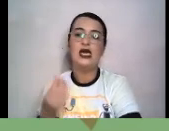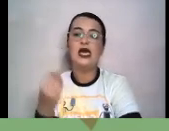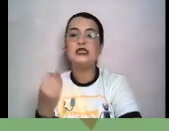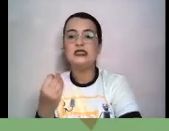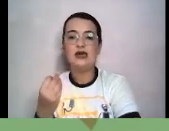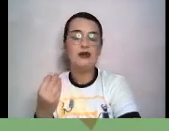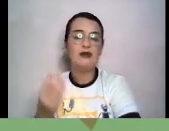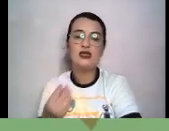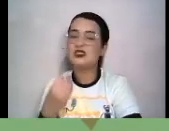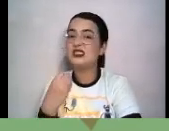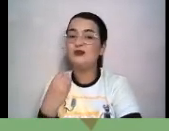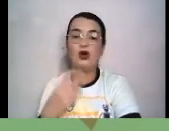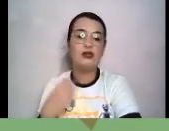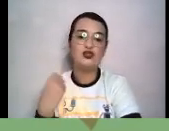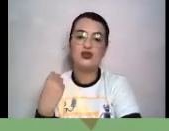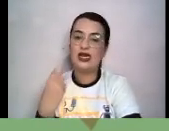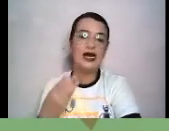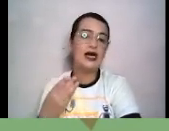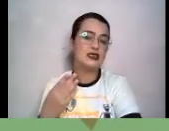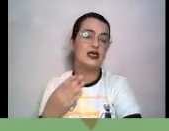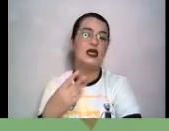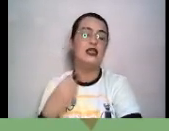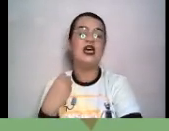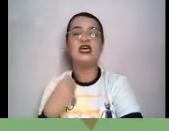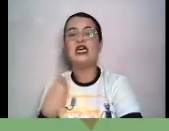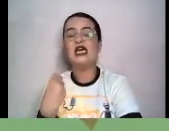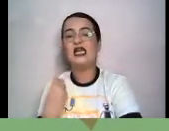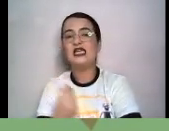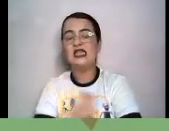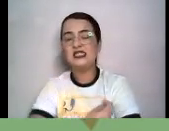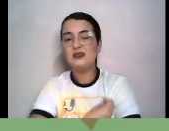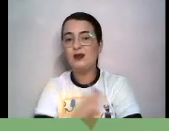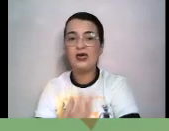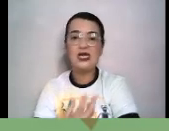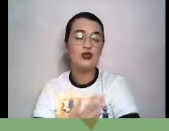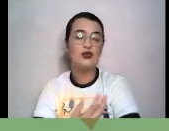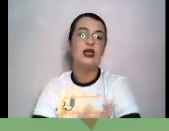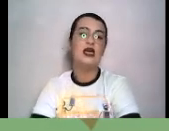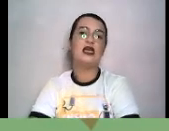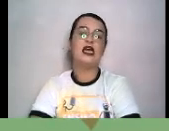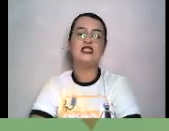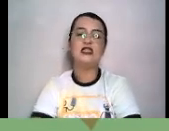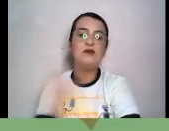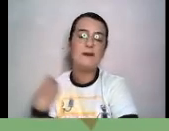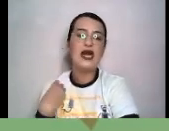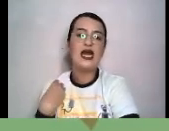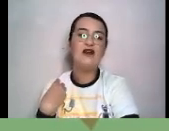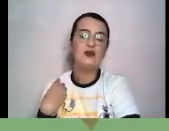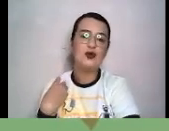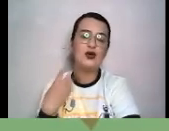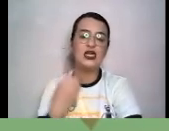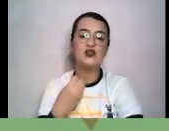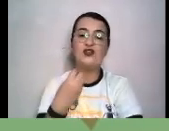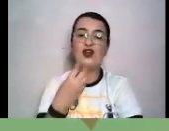produzir esses armamentos, essas bombas nucleares, né, que é nesse momento que eles se